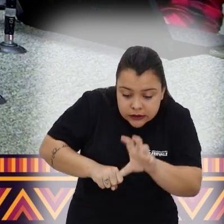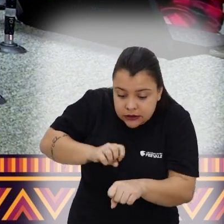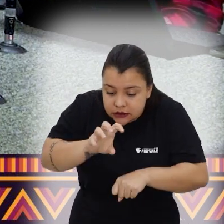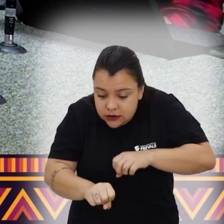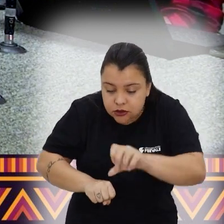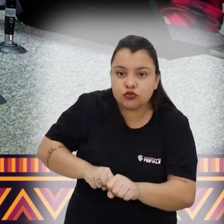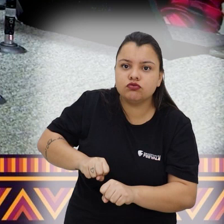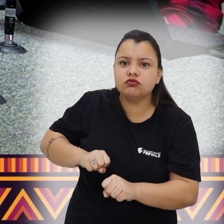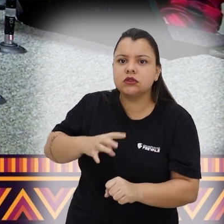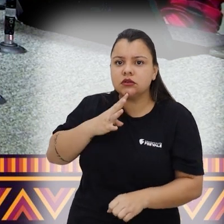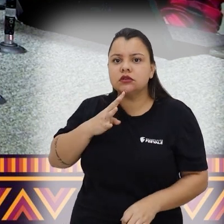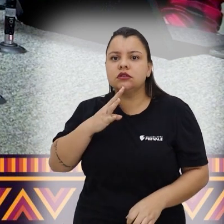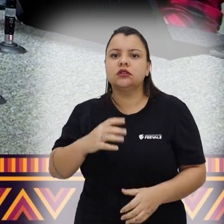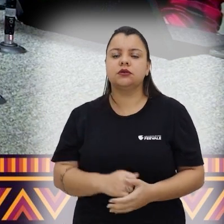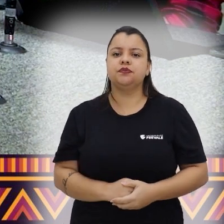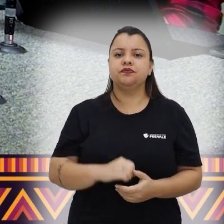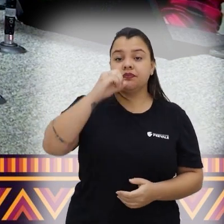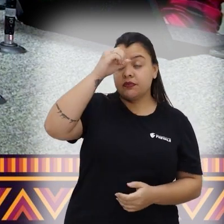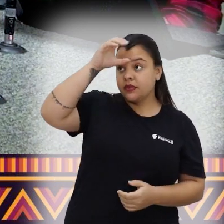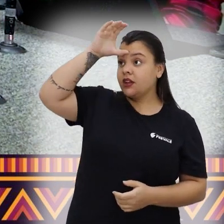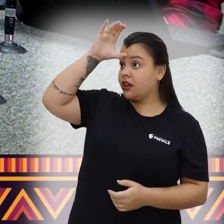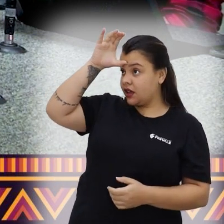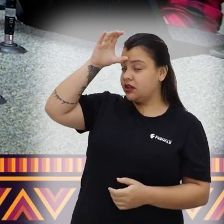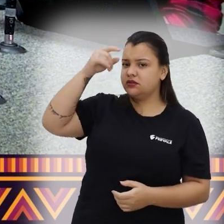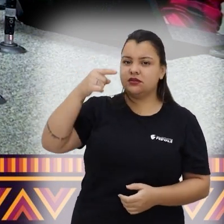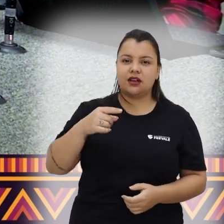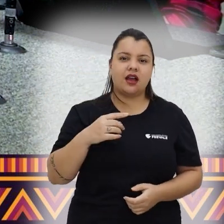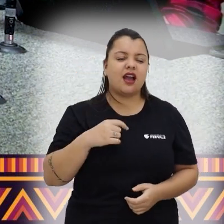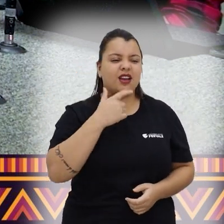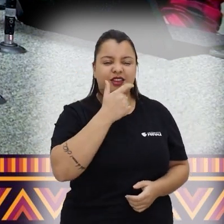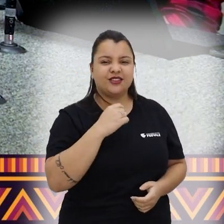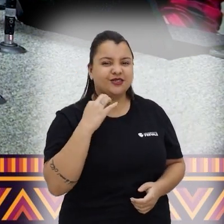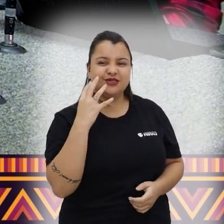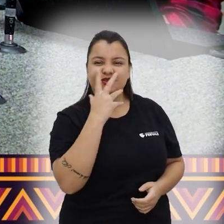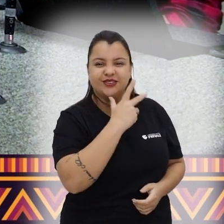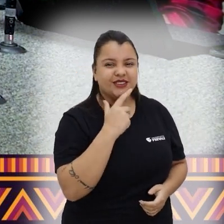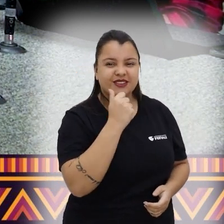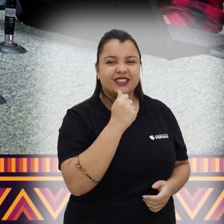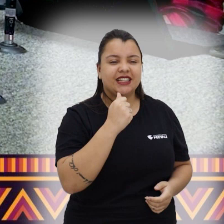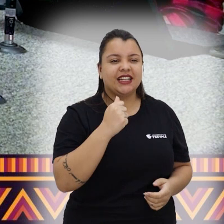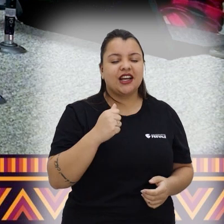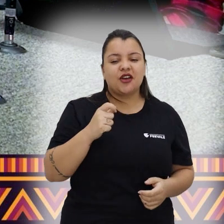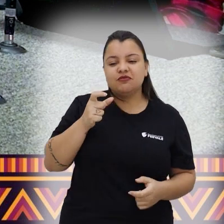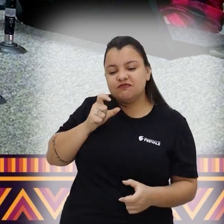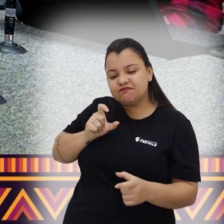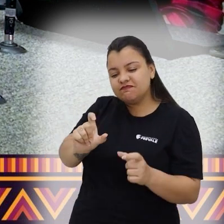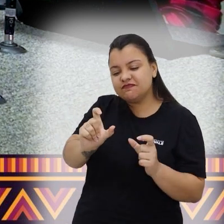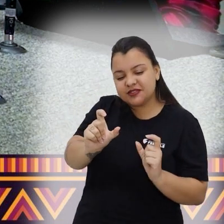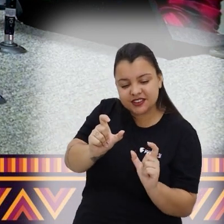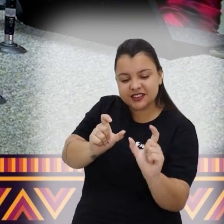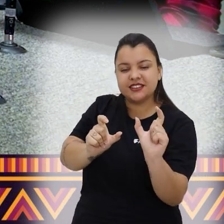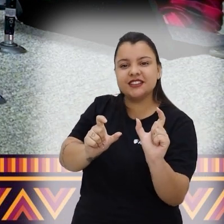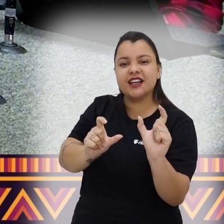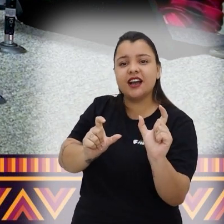conhecimento. Tanto que a gente tava... Eu acho muito bonita a tua oralidade, né? A forma como tu traz as palavras. E é de uma